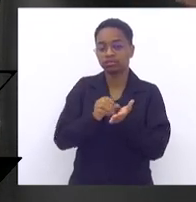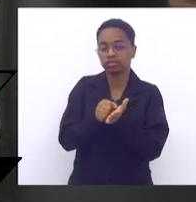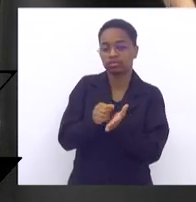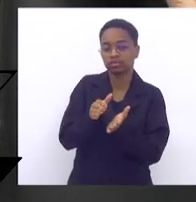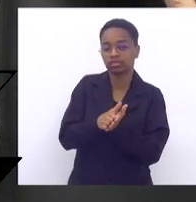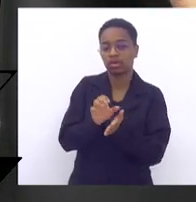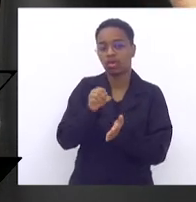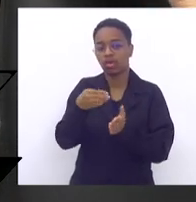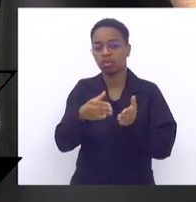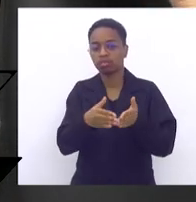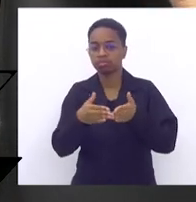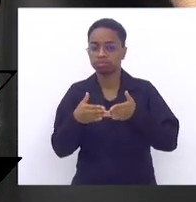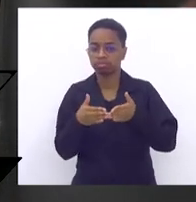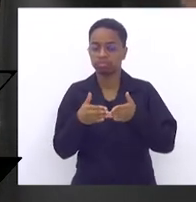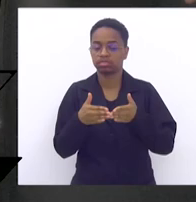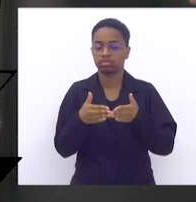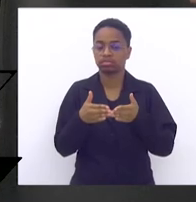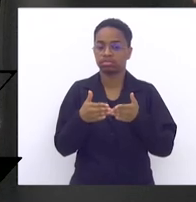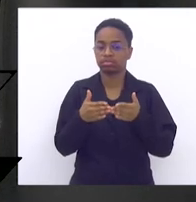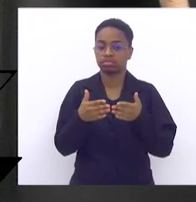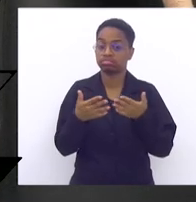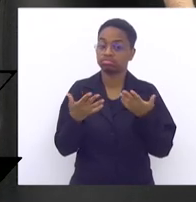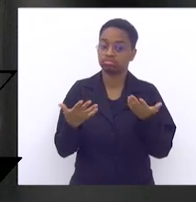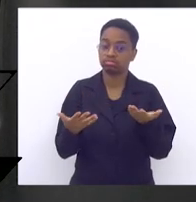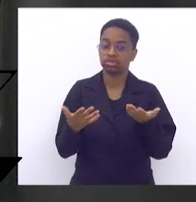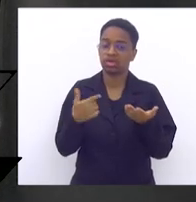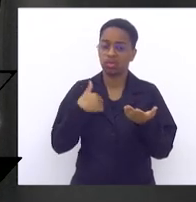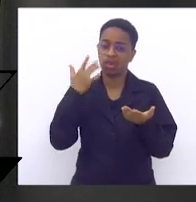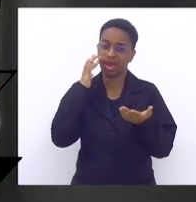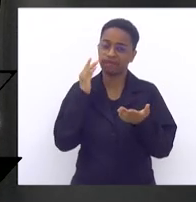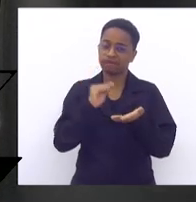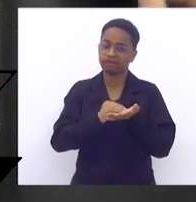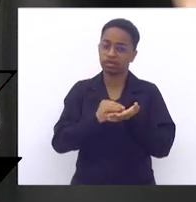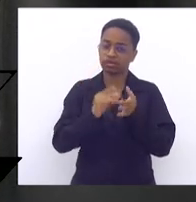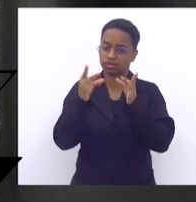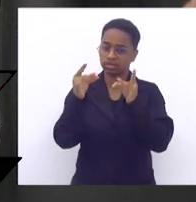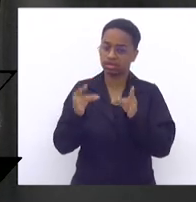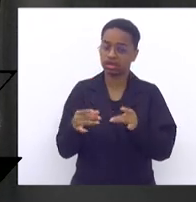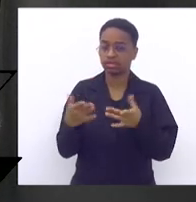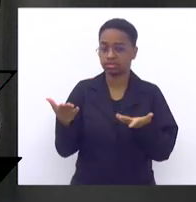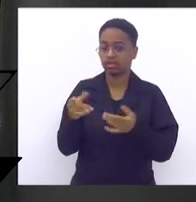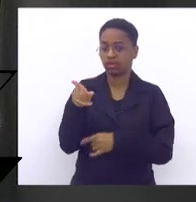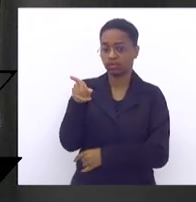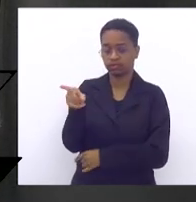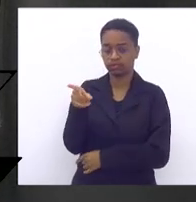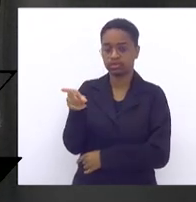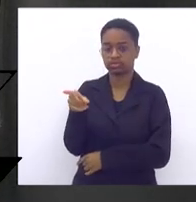ou suspensão. Eu acho que esse detalhamento é da sua